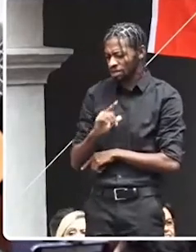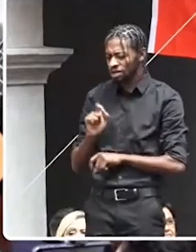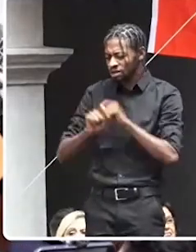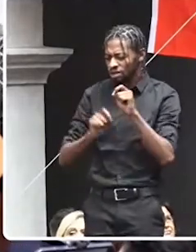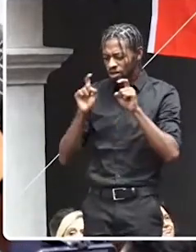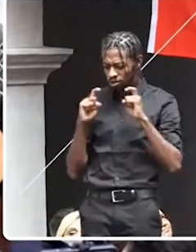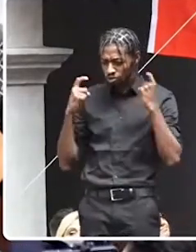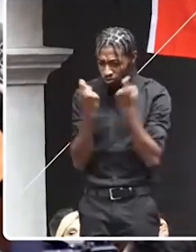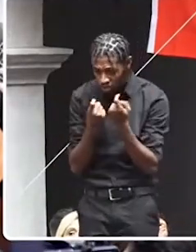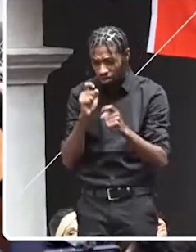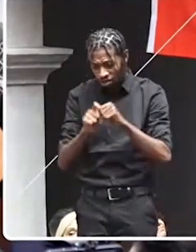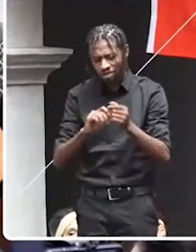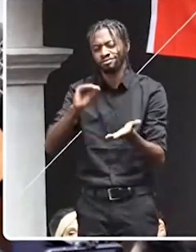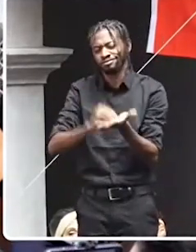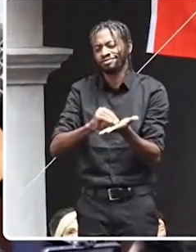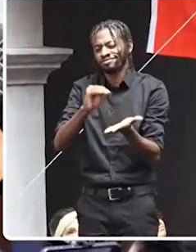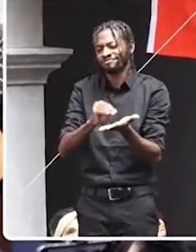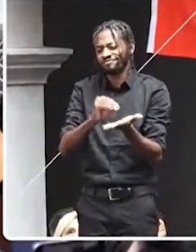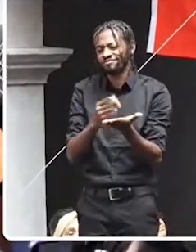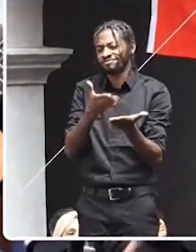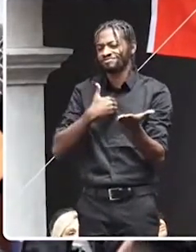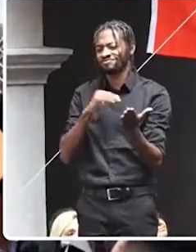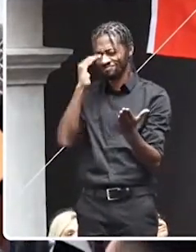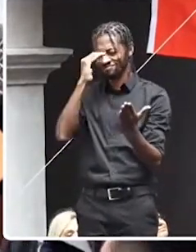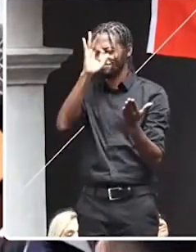ser atendidos com a devida plenitude.